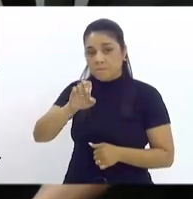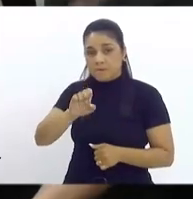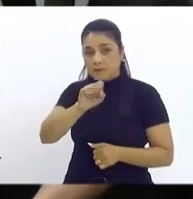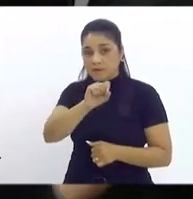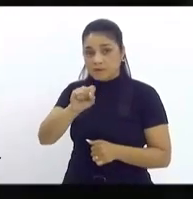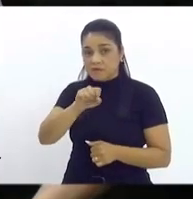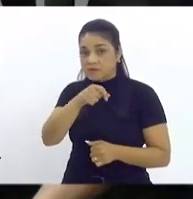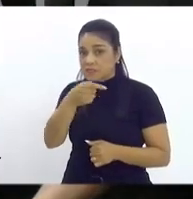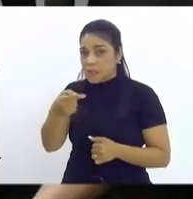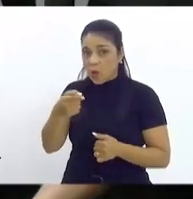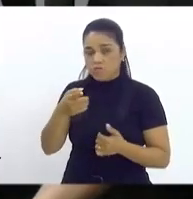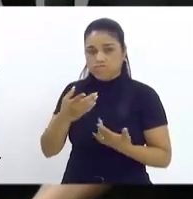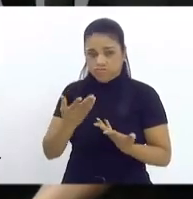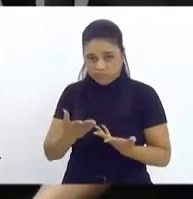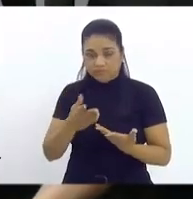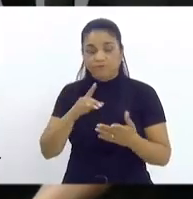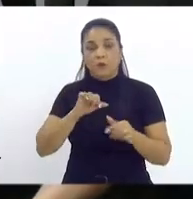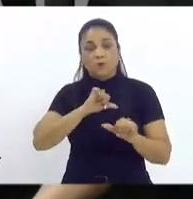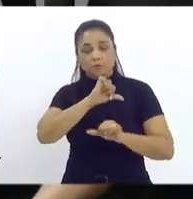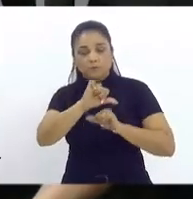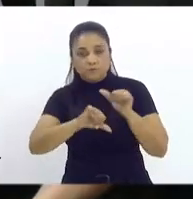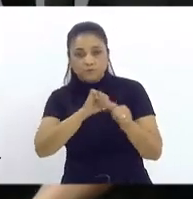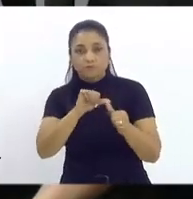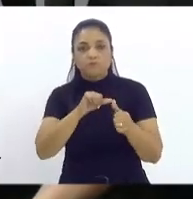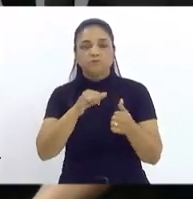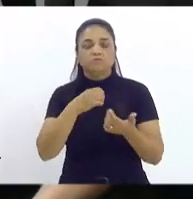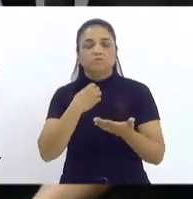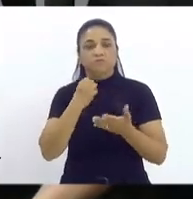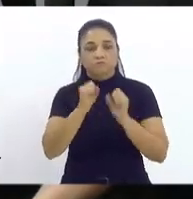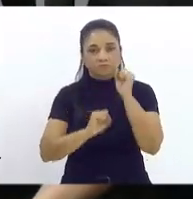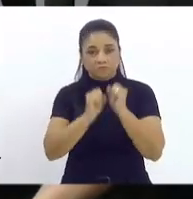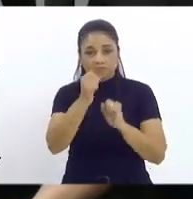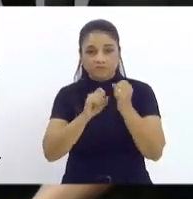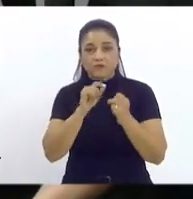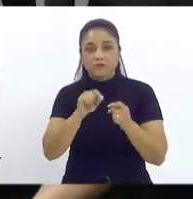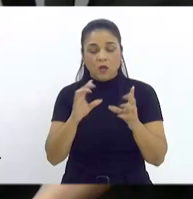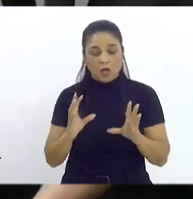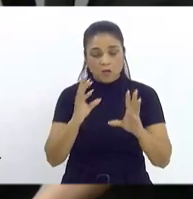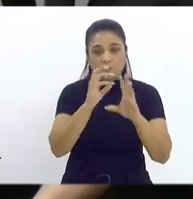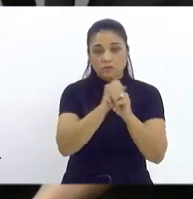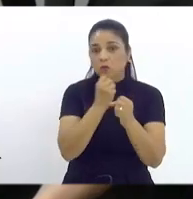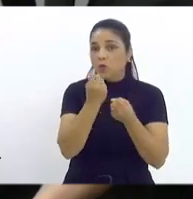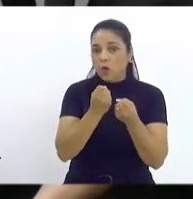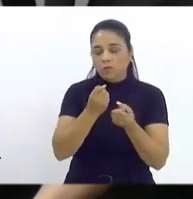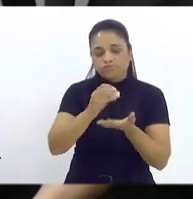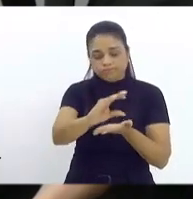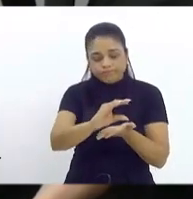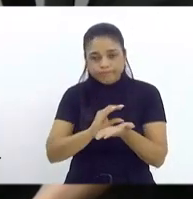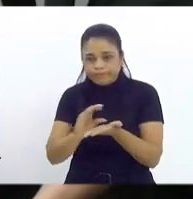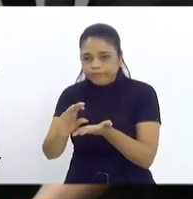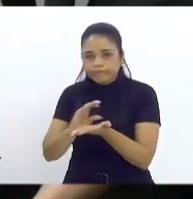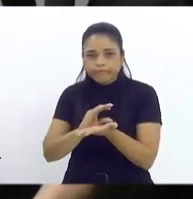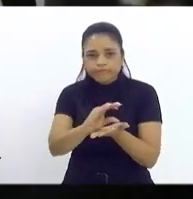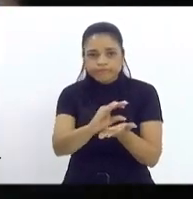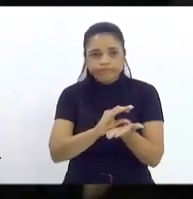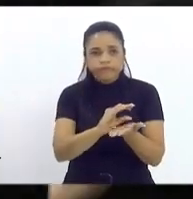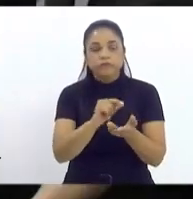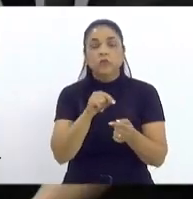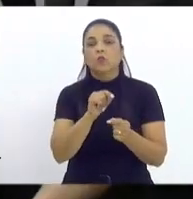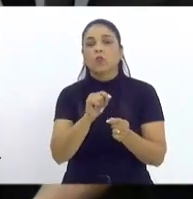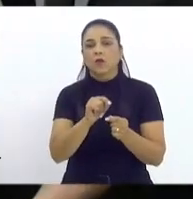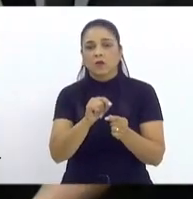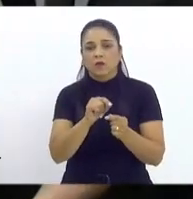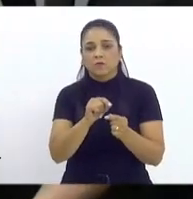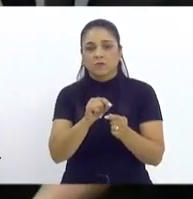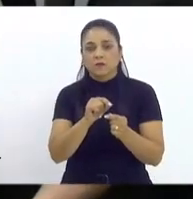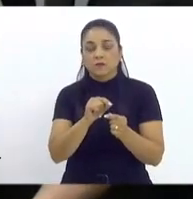A remuneração da concessionária é calculada a partir dos investimentos feitos pela concessionária. Ou seja,